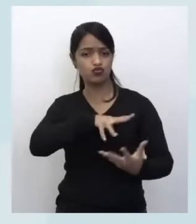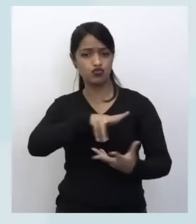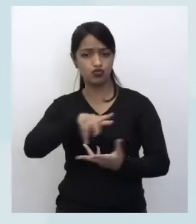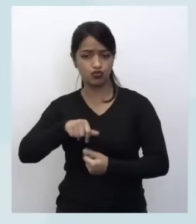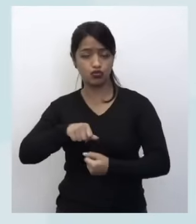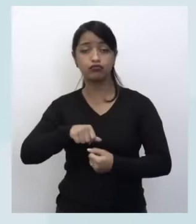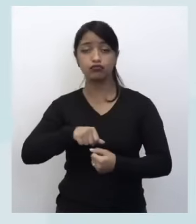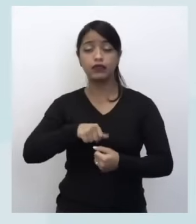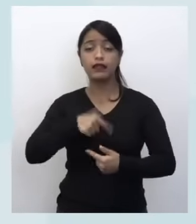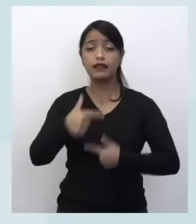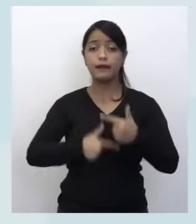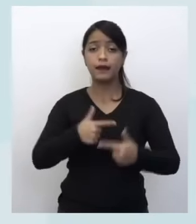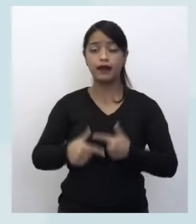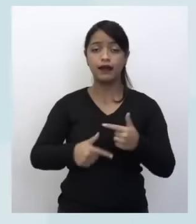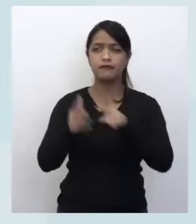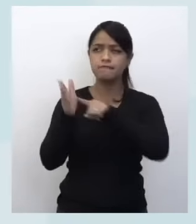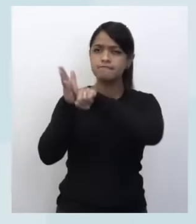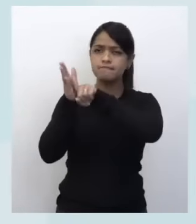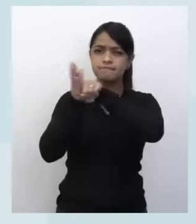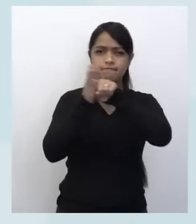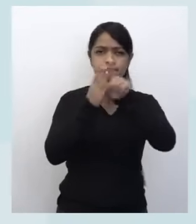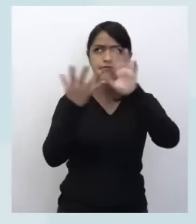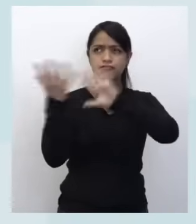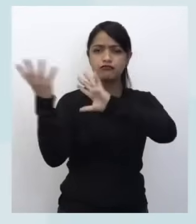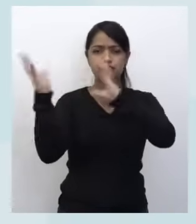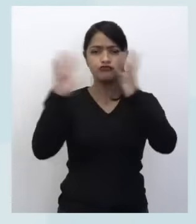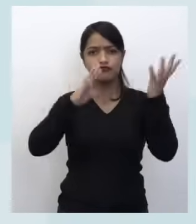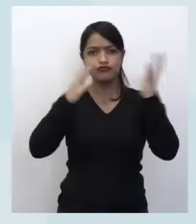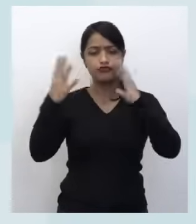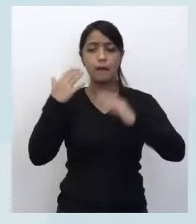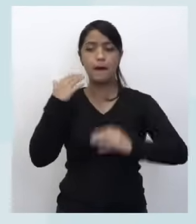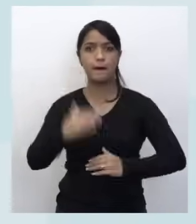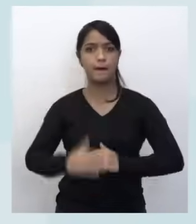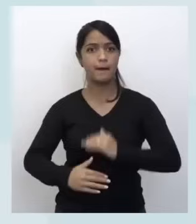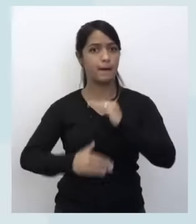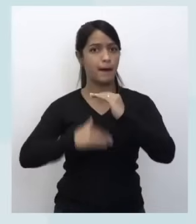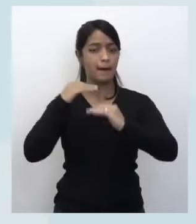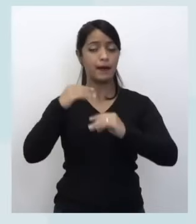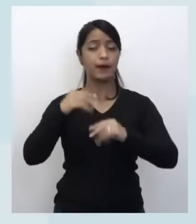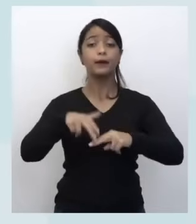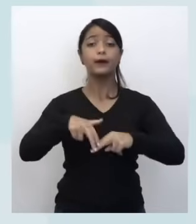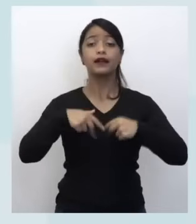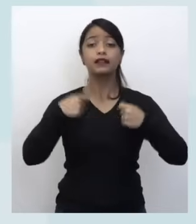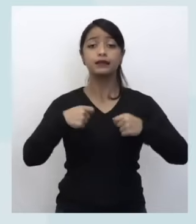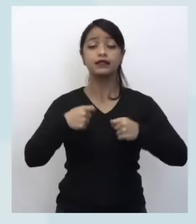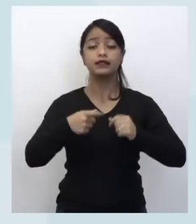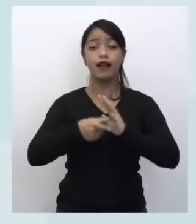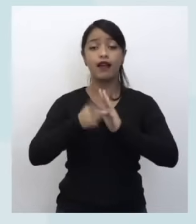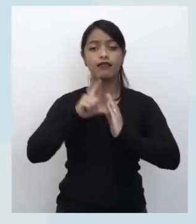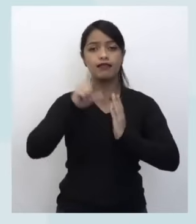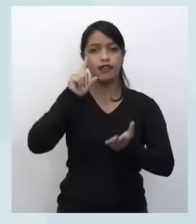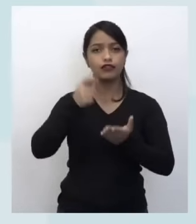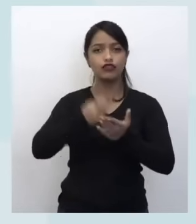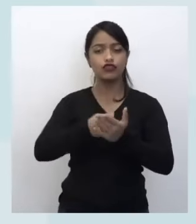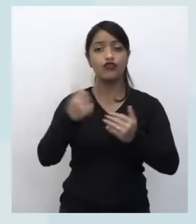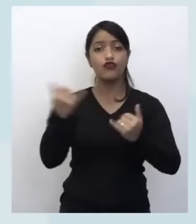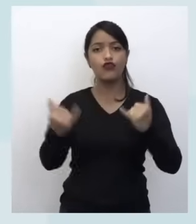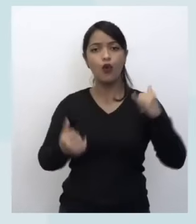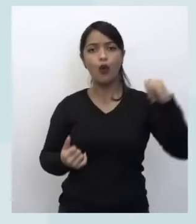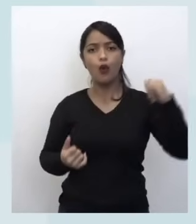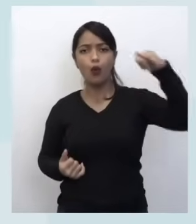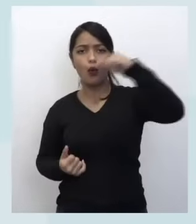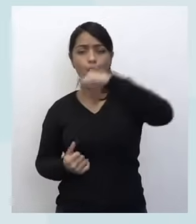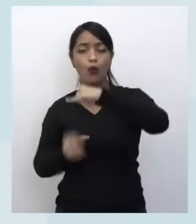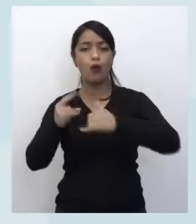grande avanço devido a necessidade de determinar rotas de voo e navegação, assim como definir